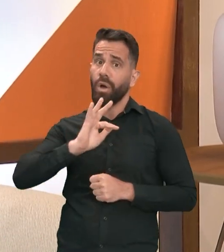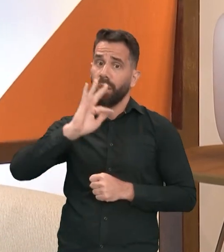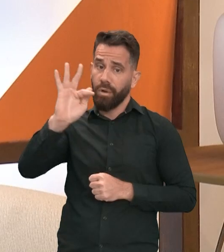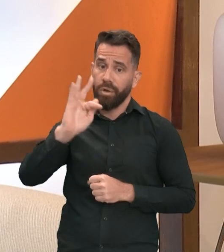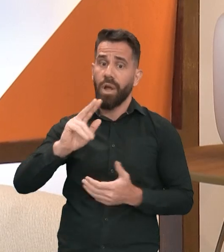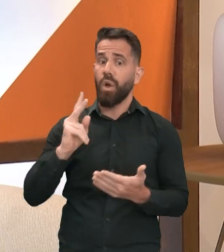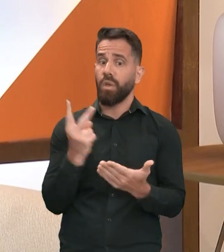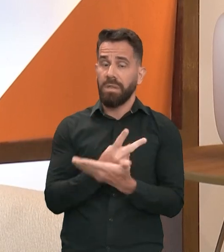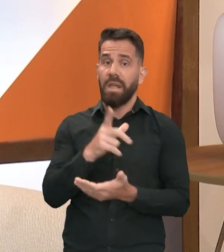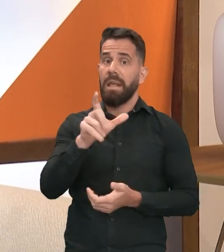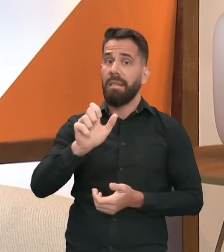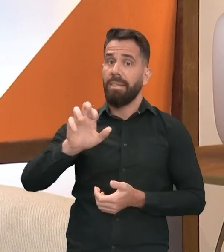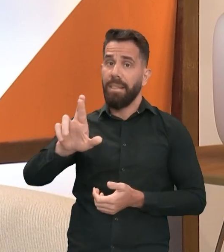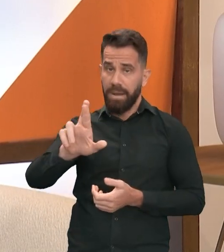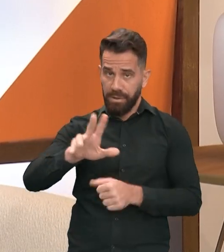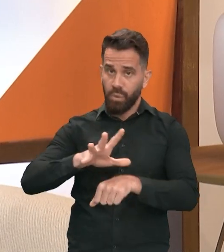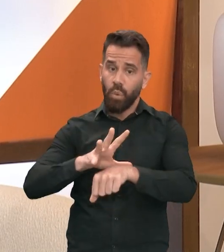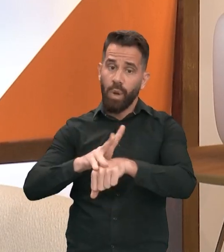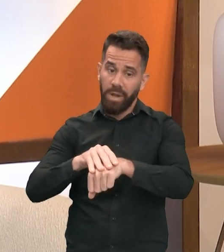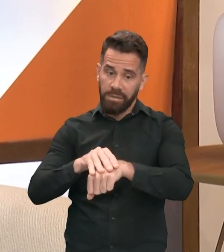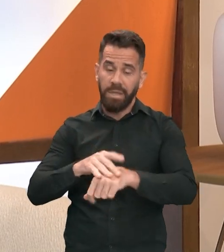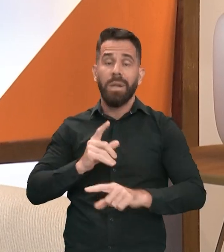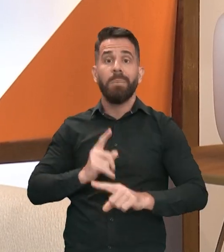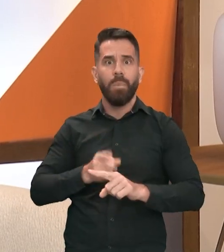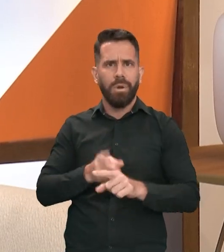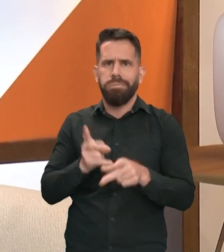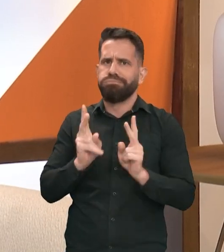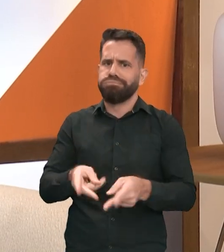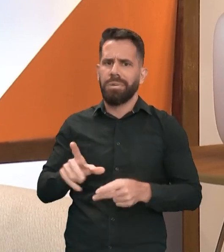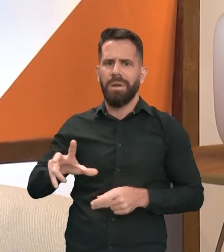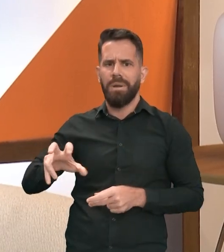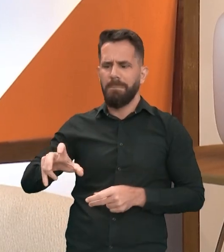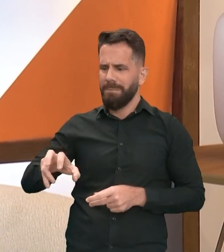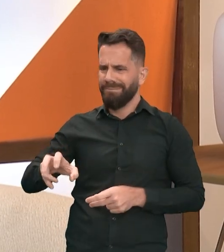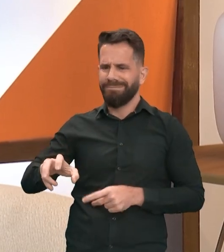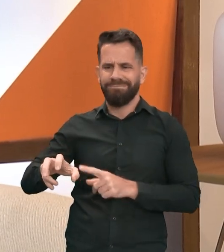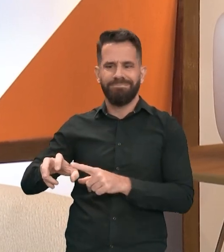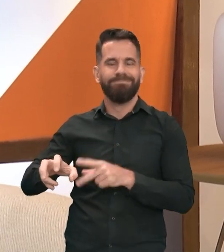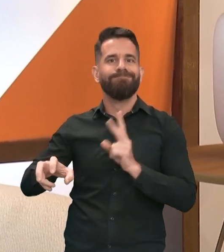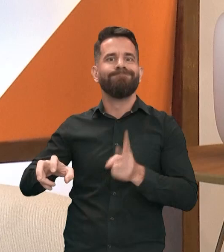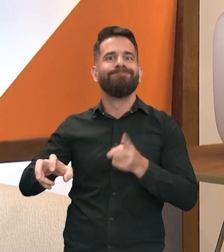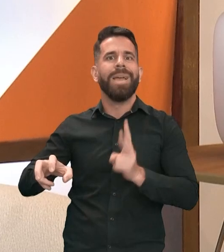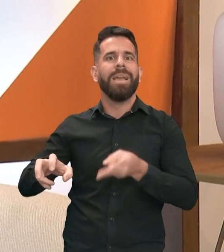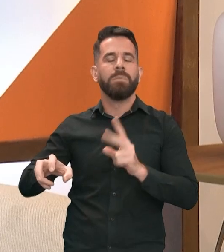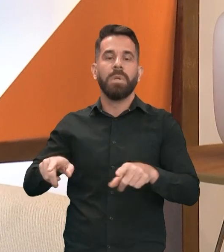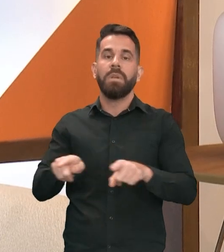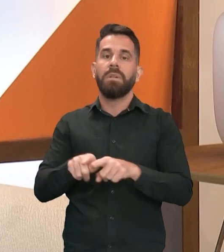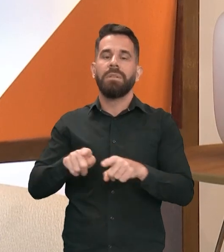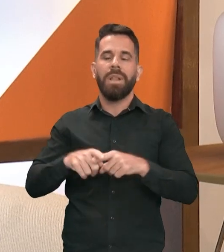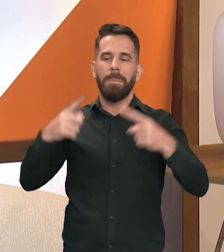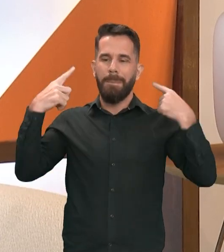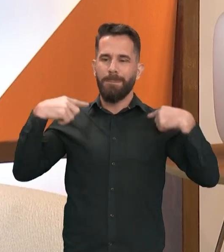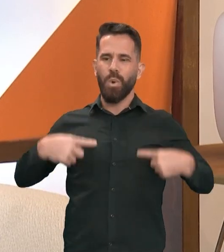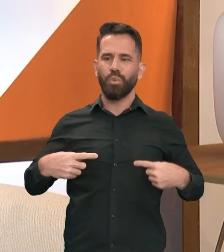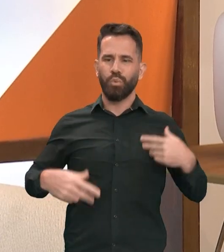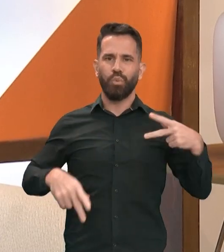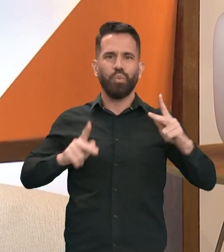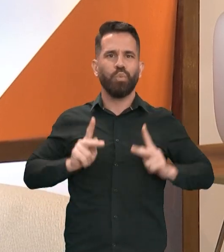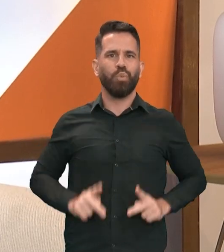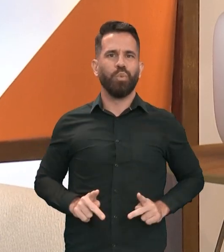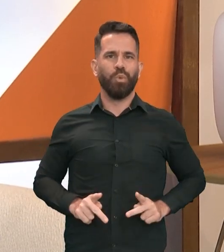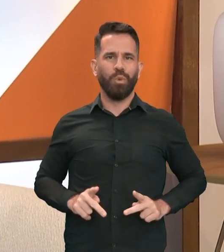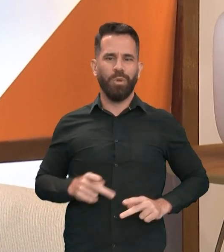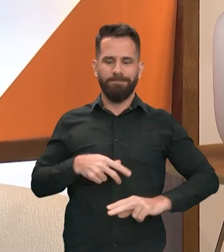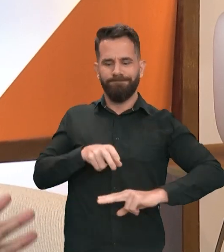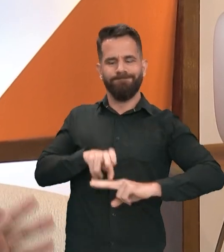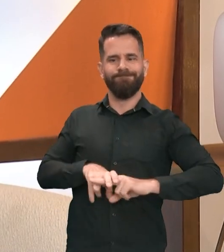jogadores competitivos que têm LAR, por exemplo, pelo uso excessivo de controle com a mão, problemas de postura também afeta, porque uma vez que a gente